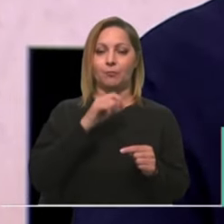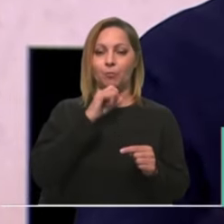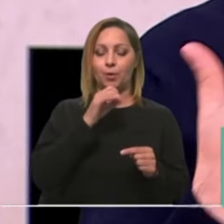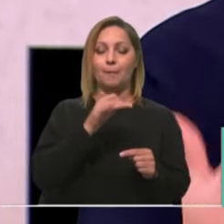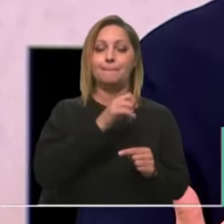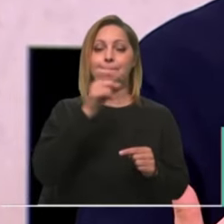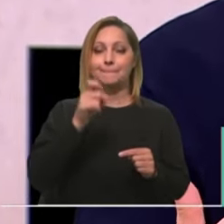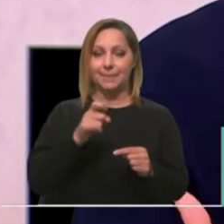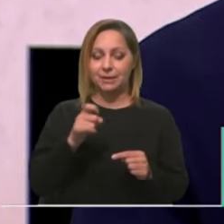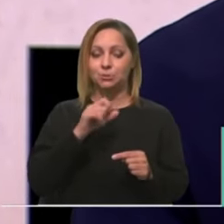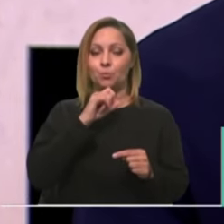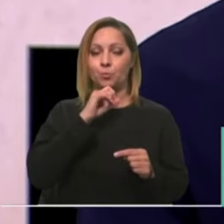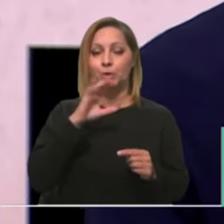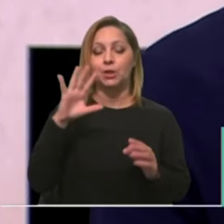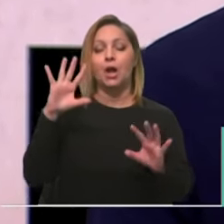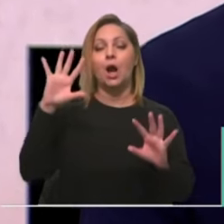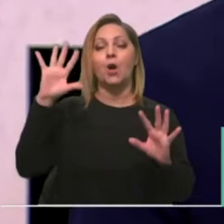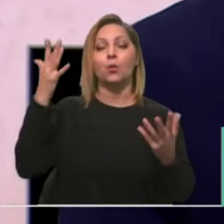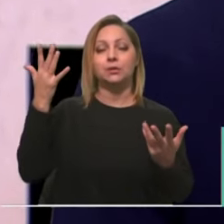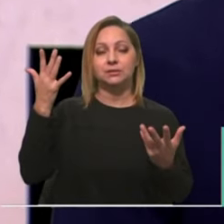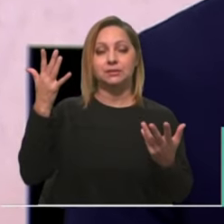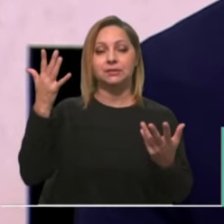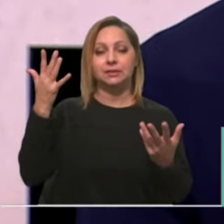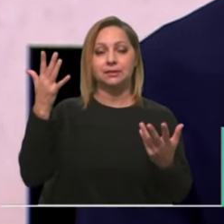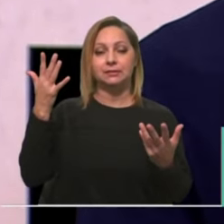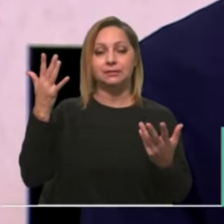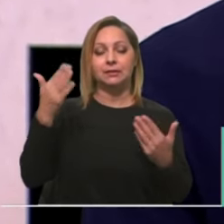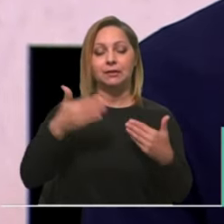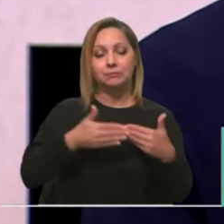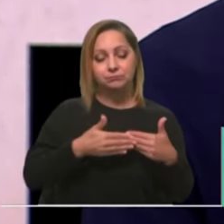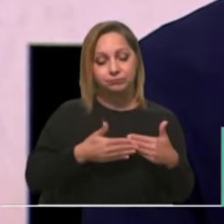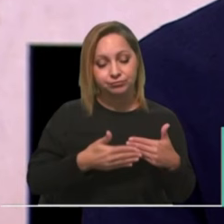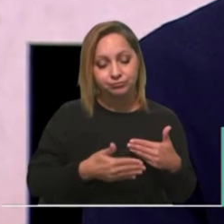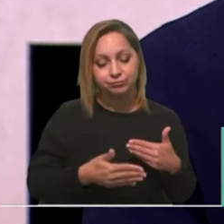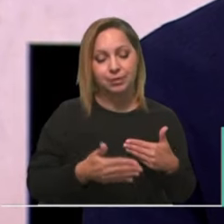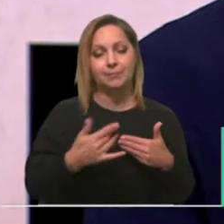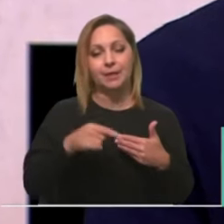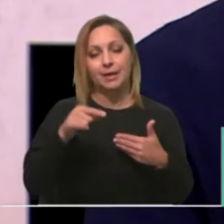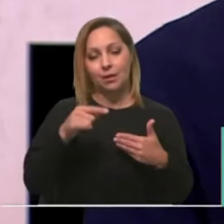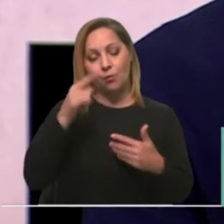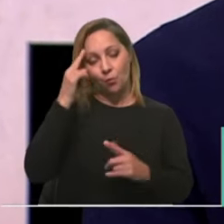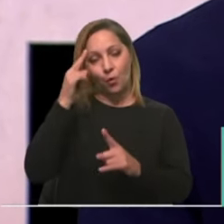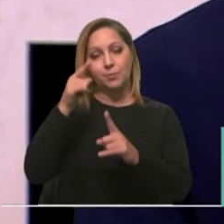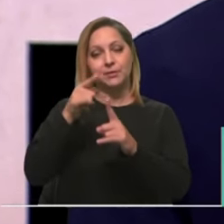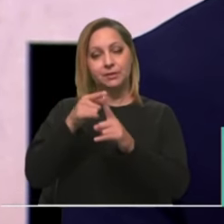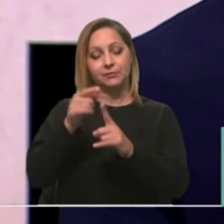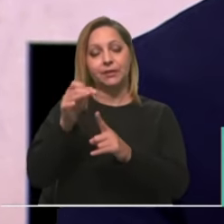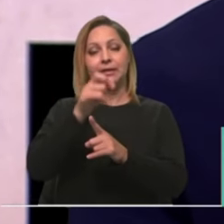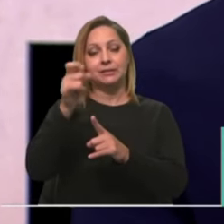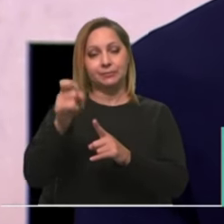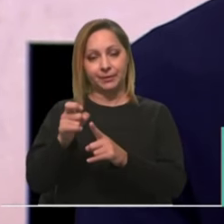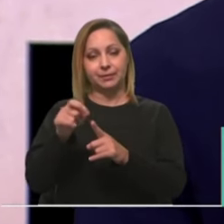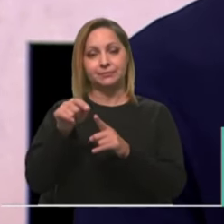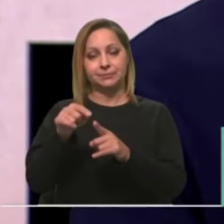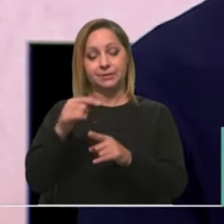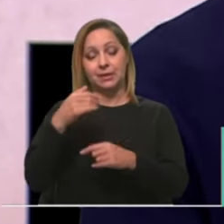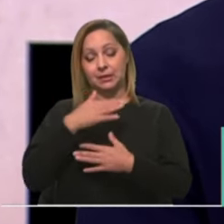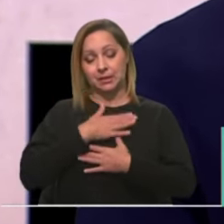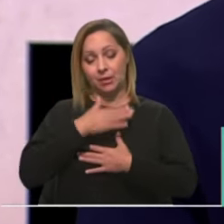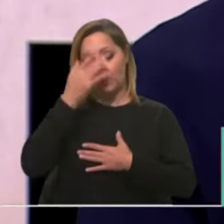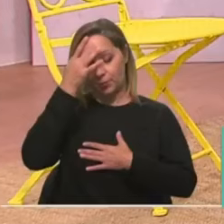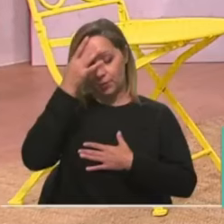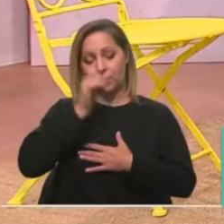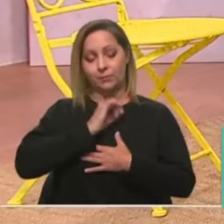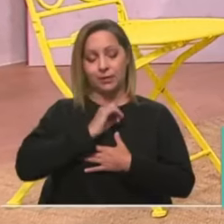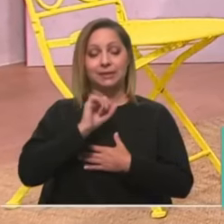Ou seja, pode acontecer uma outra coisa ainda durante, mas com esta finalidade. Eu acho que sim. Ah, era? A meu ver, sim. É um ano